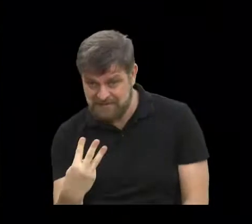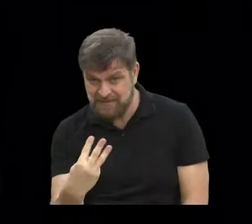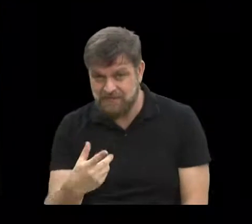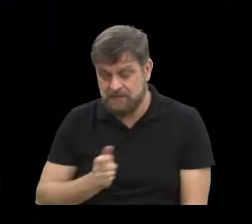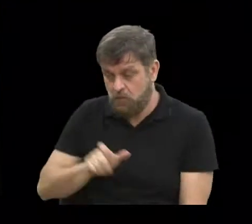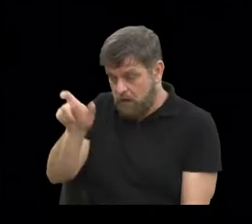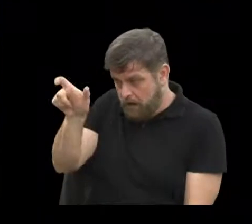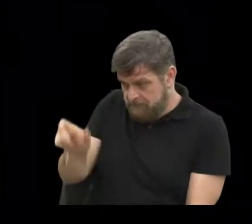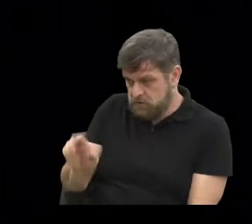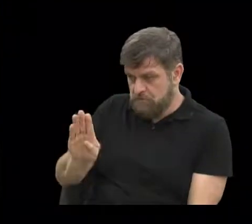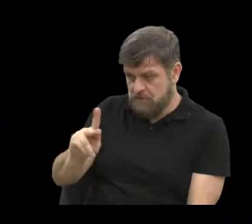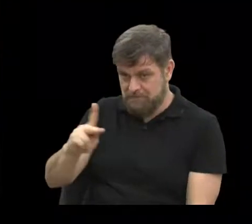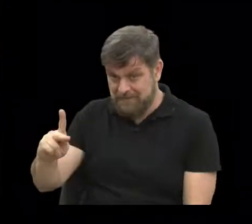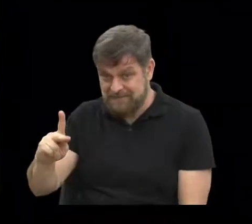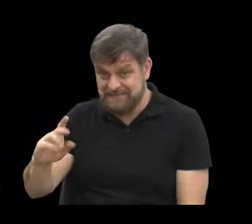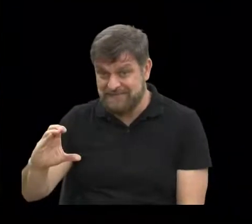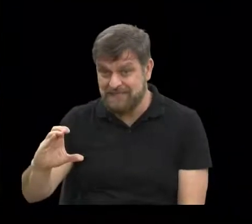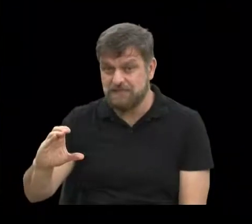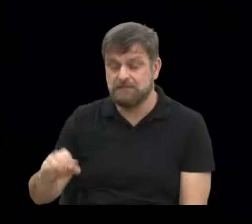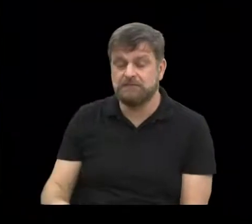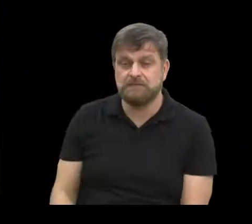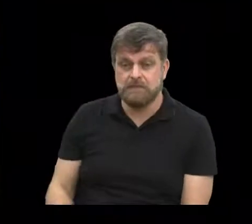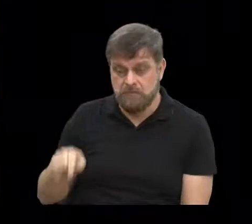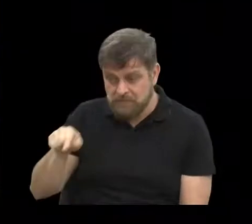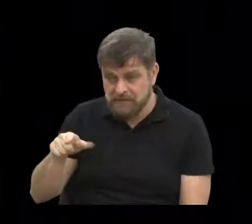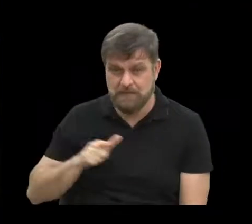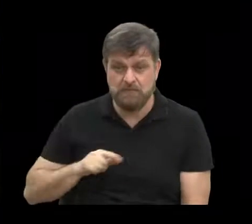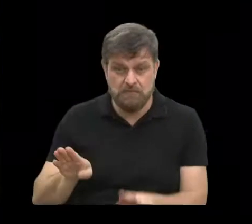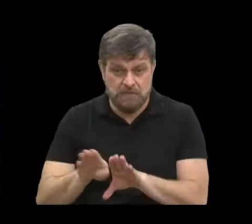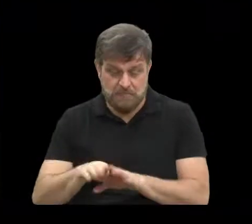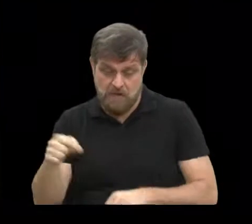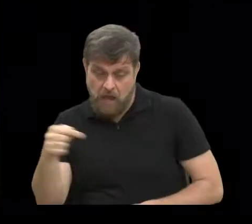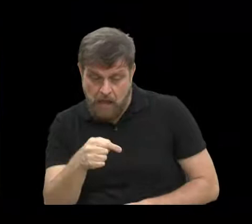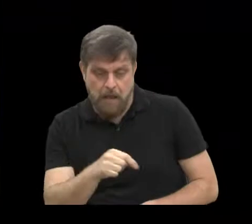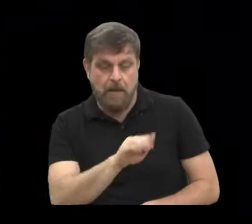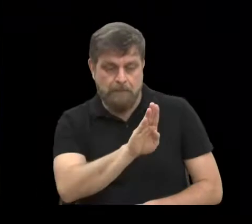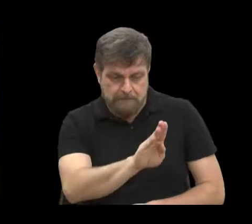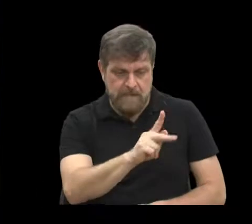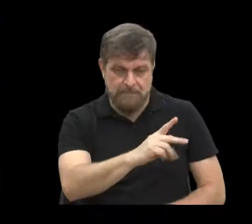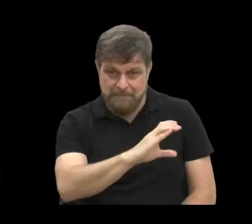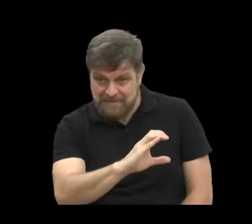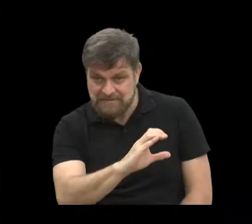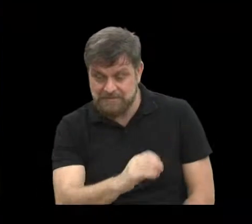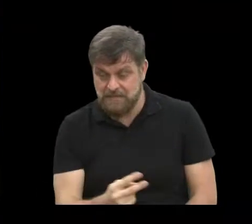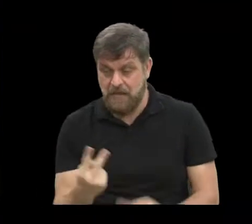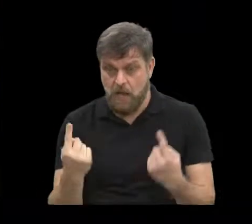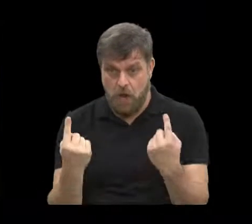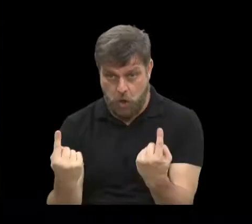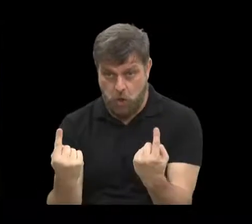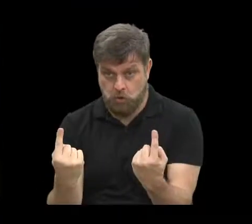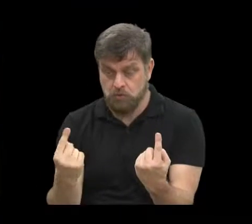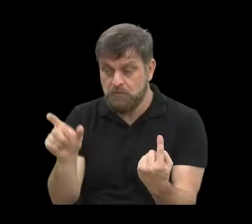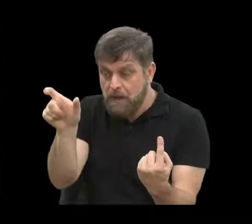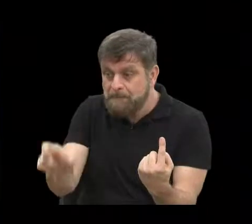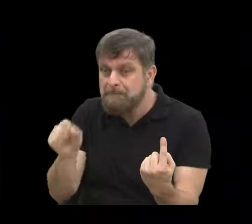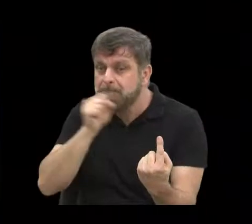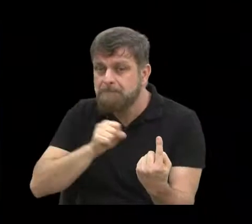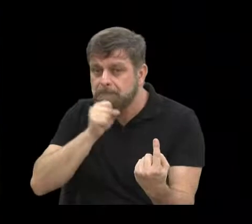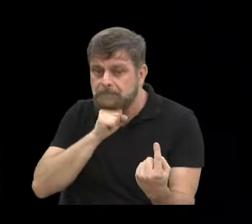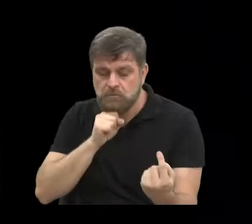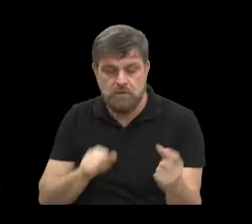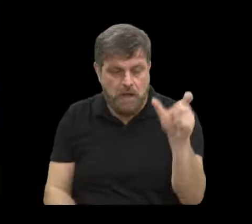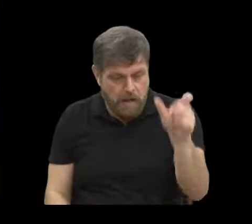um BPC não conta no cálculo da per capita para outra pessoa idosa na mesma casa.